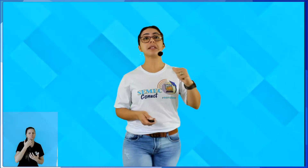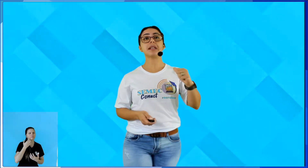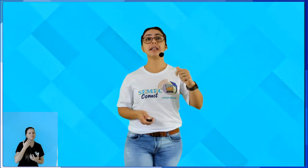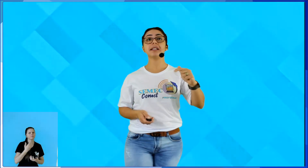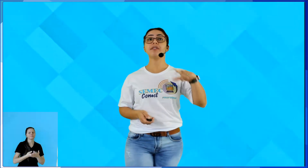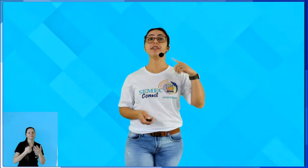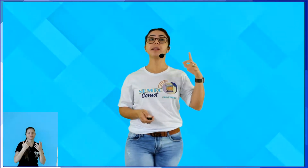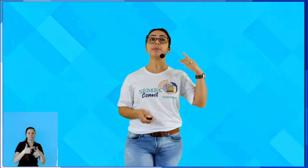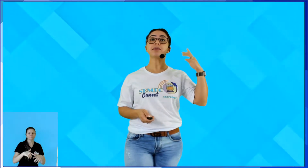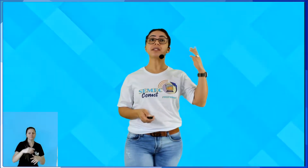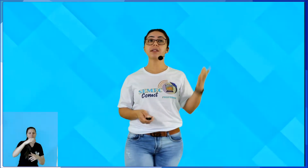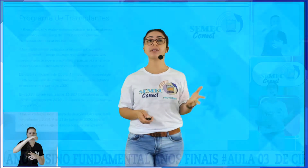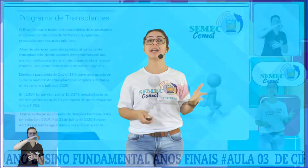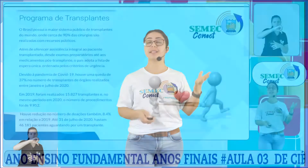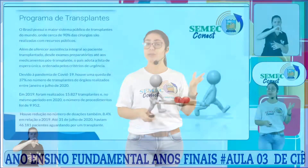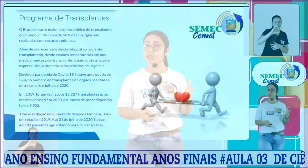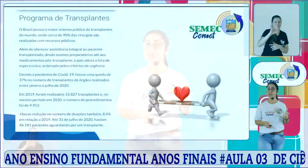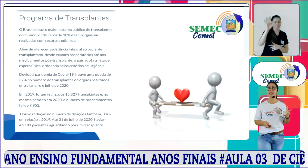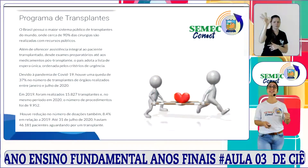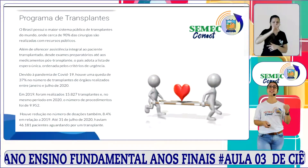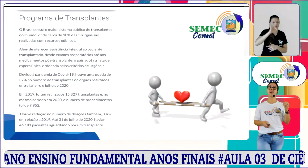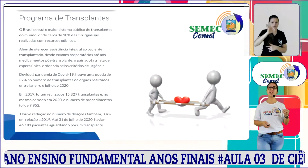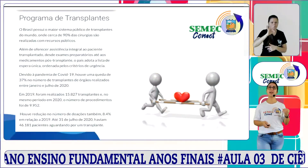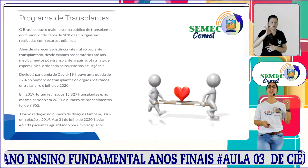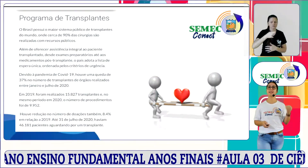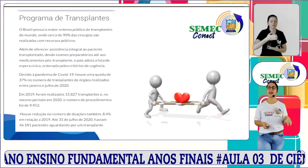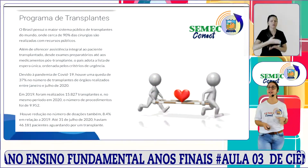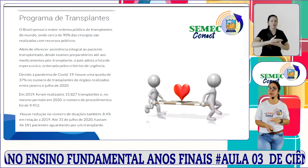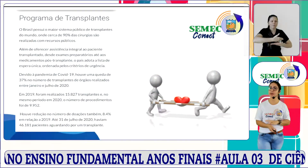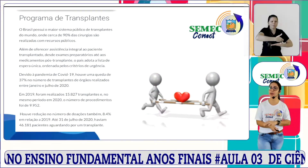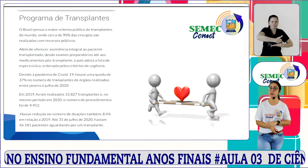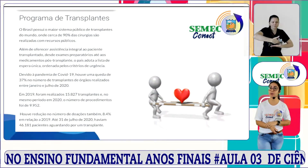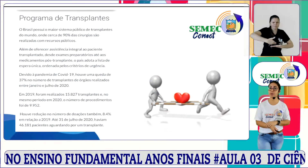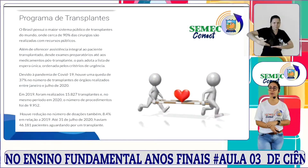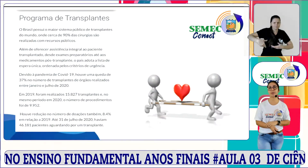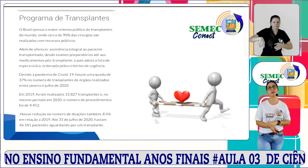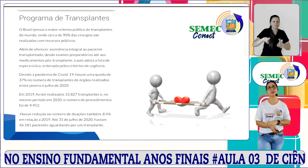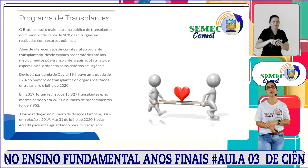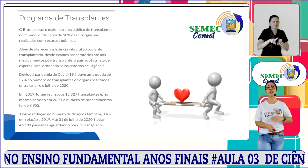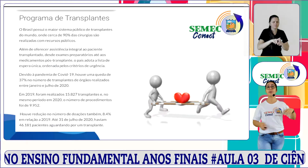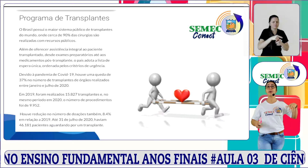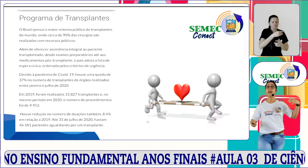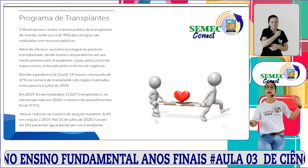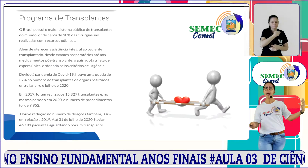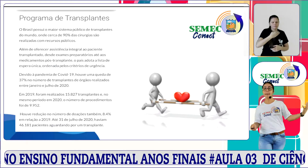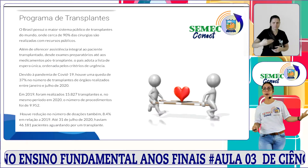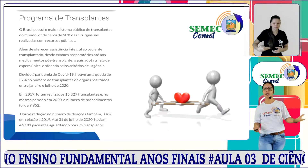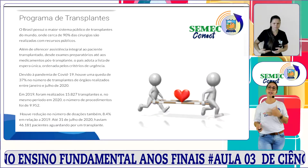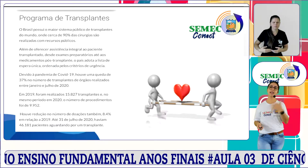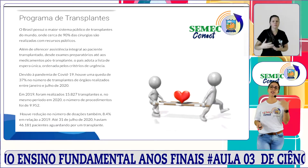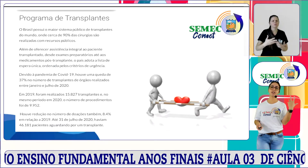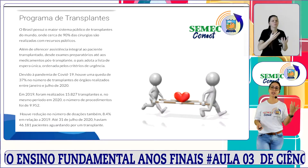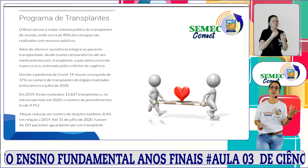Onde cerca de 90% das cirurgias são realizadas com recursos públicos. Então, a maioria das nossas cirurgias